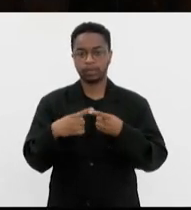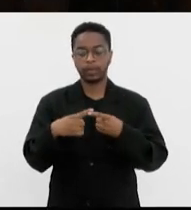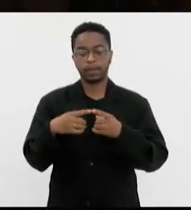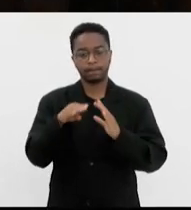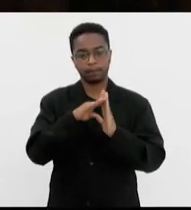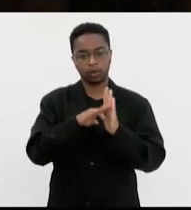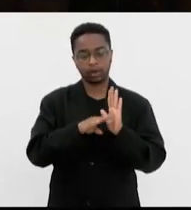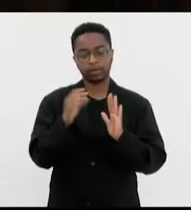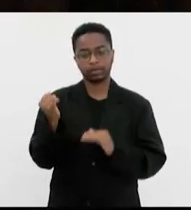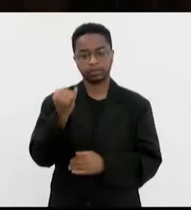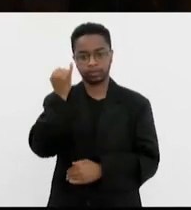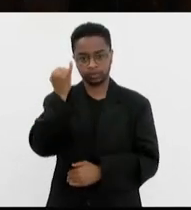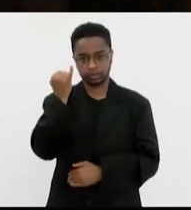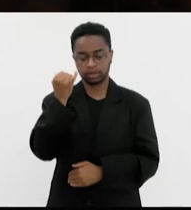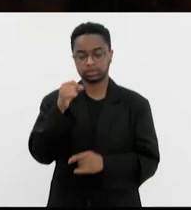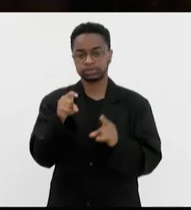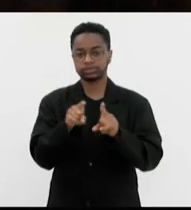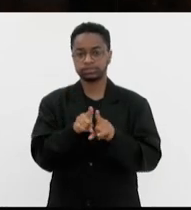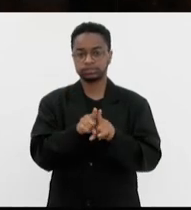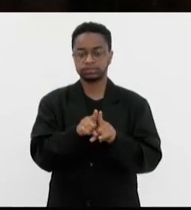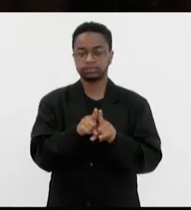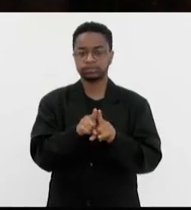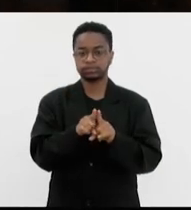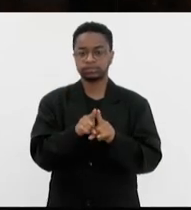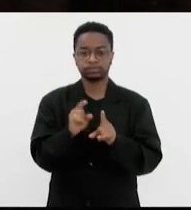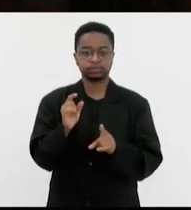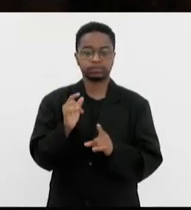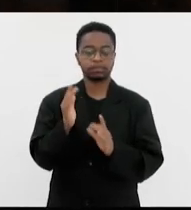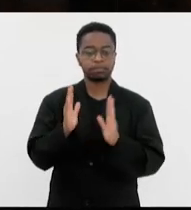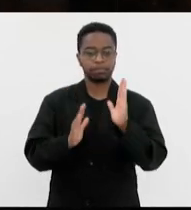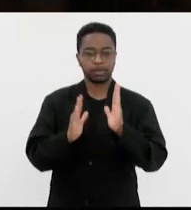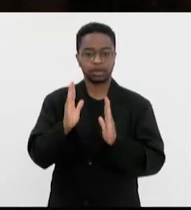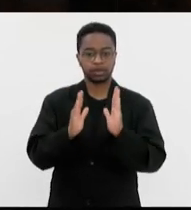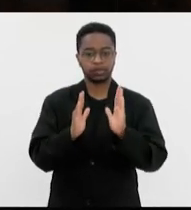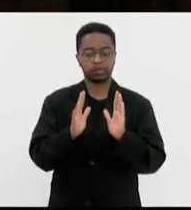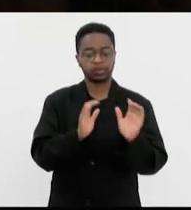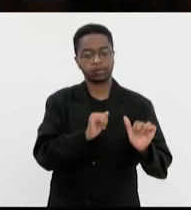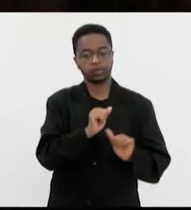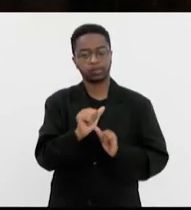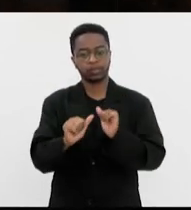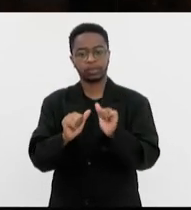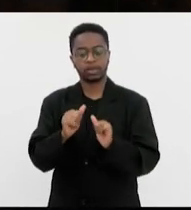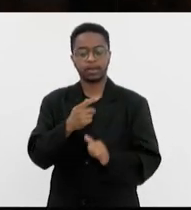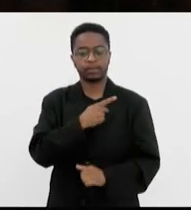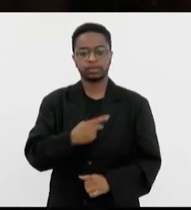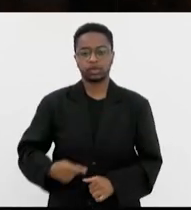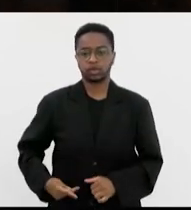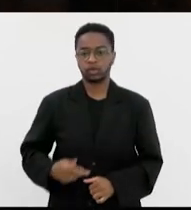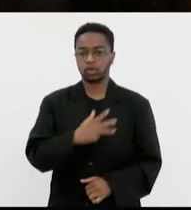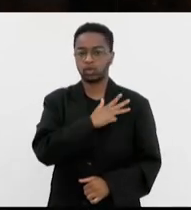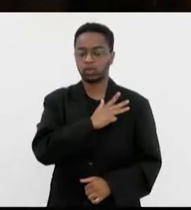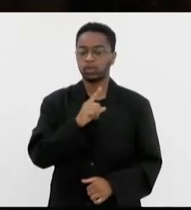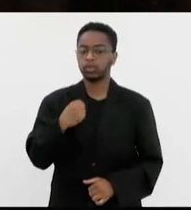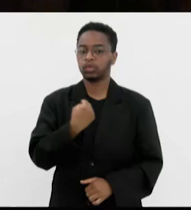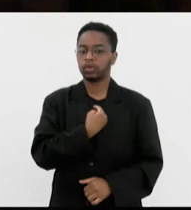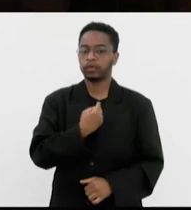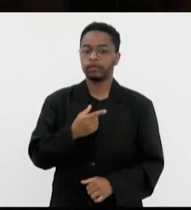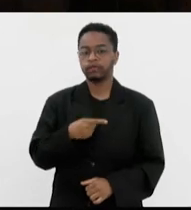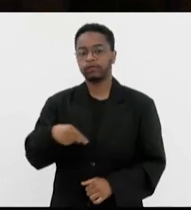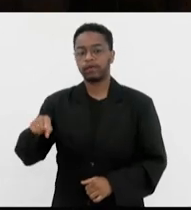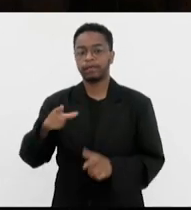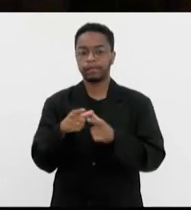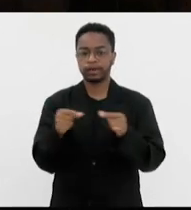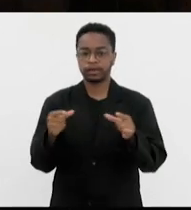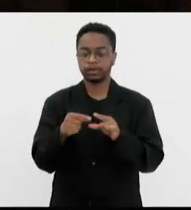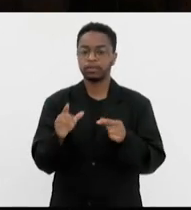muito importante que a gente, desde o governo de transição do presidente Lula, esteve em Brasília dizendo da importância do